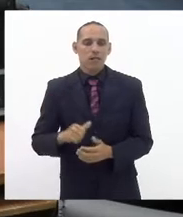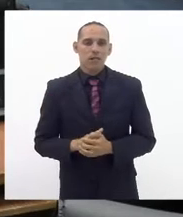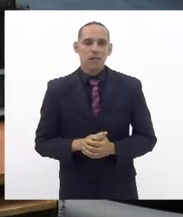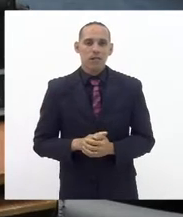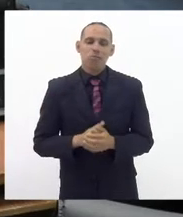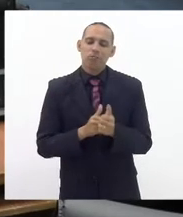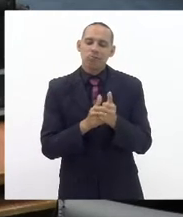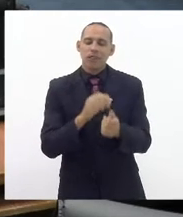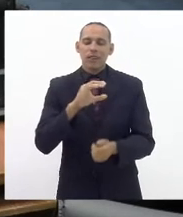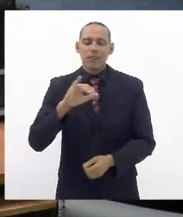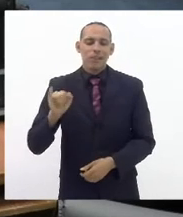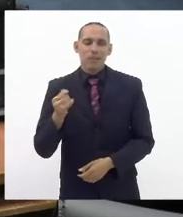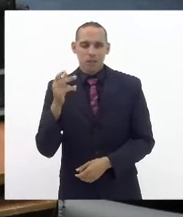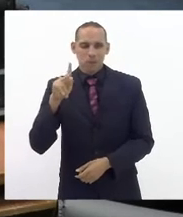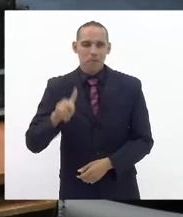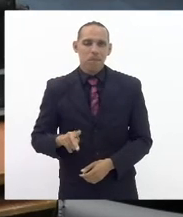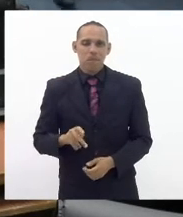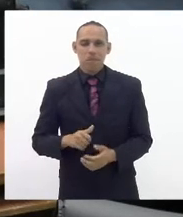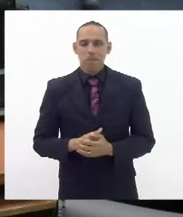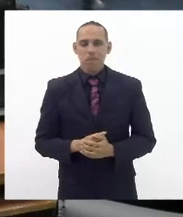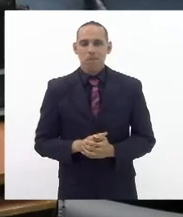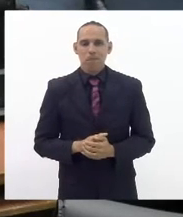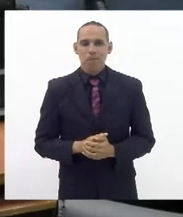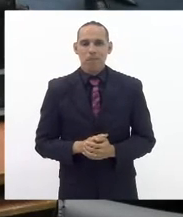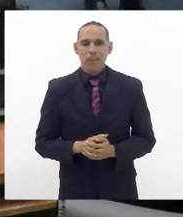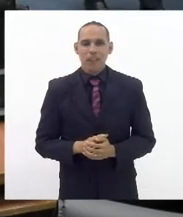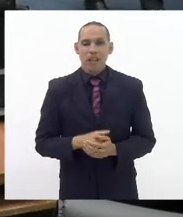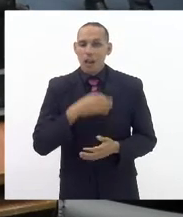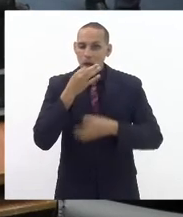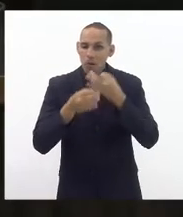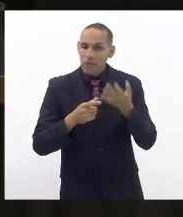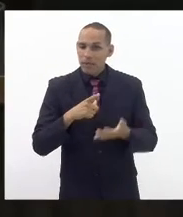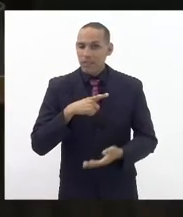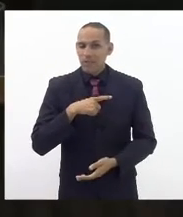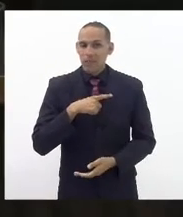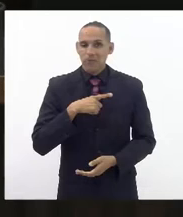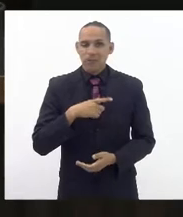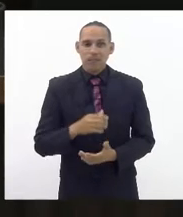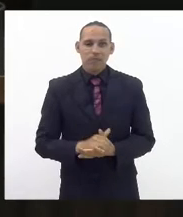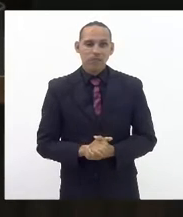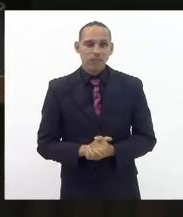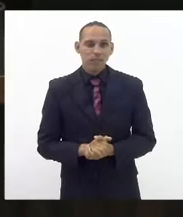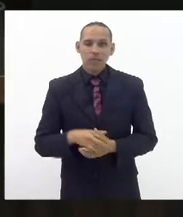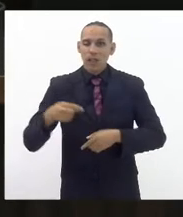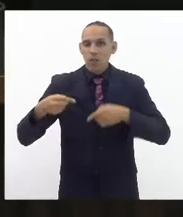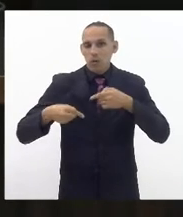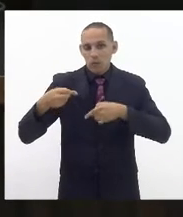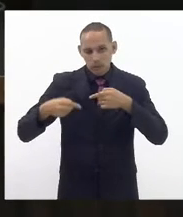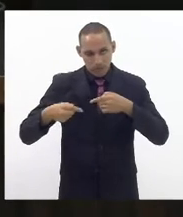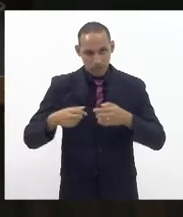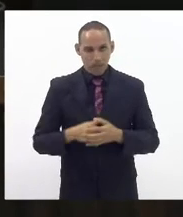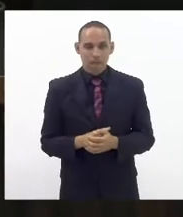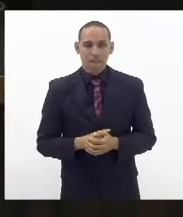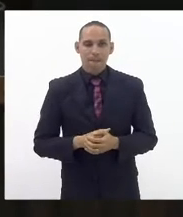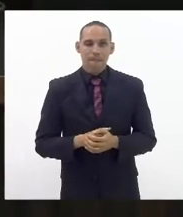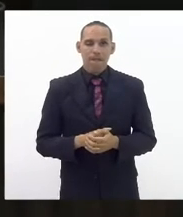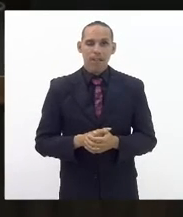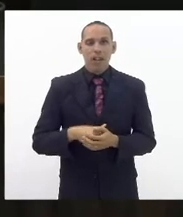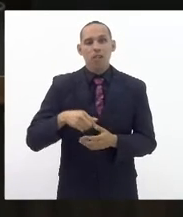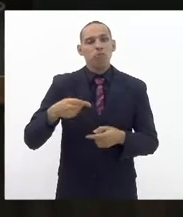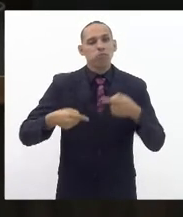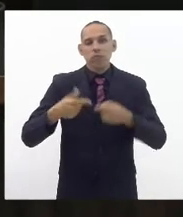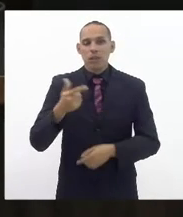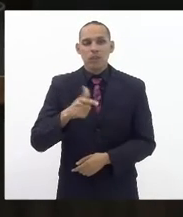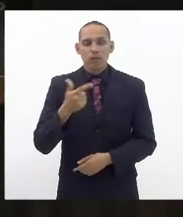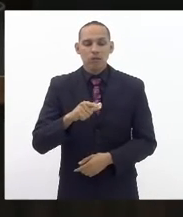Acompanhe a CCJ, presidente. Com os pareceres emitidos, em discussão. Não havendo quem queira discutir,